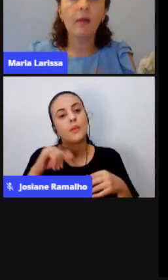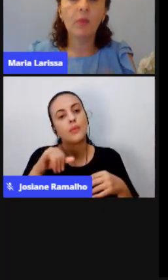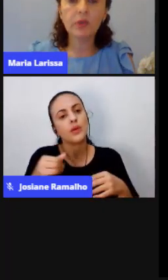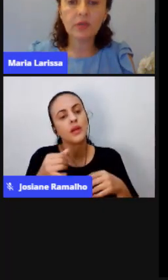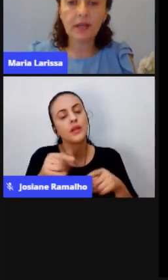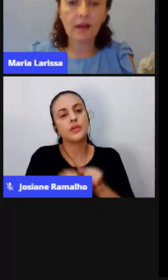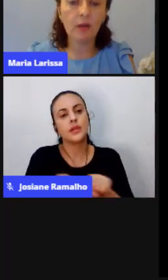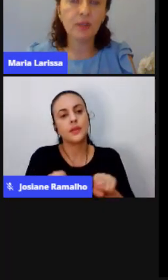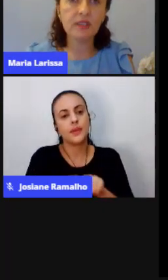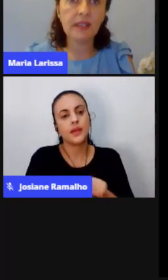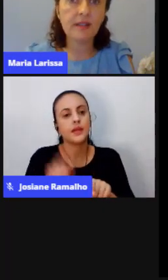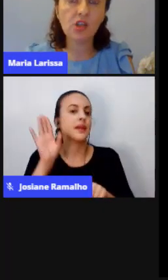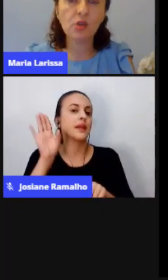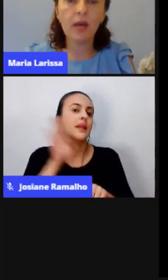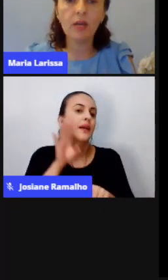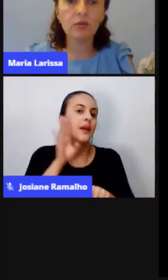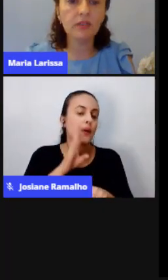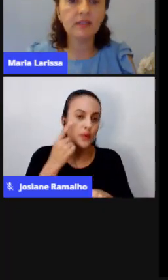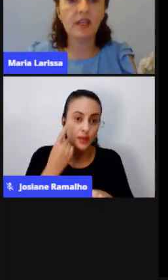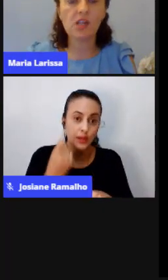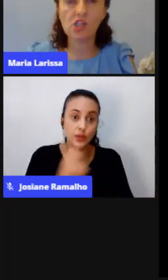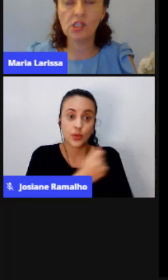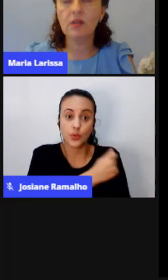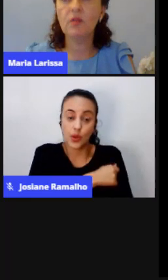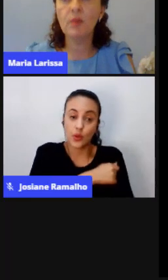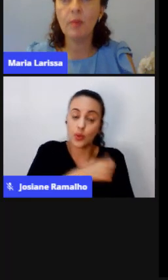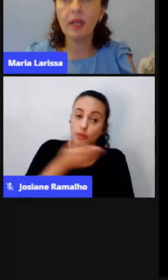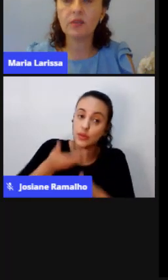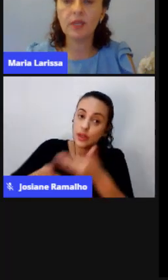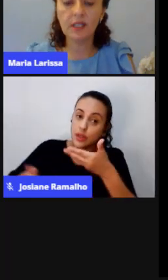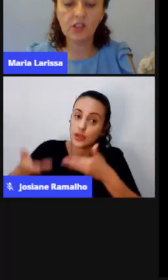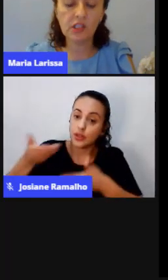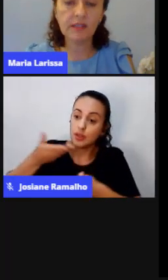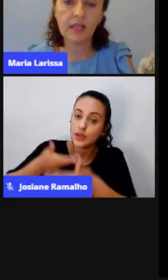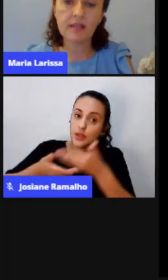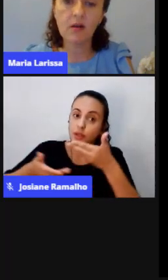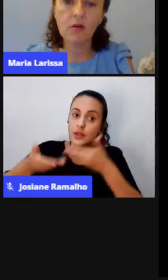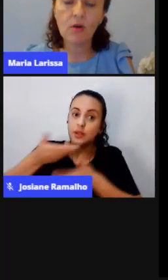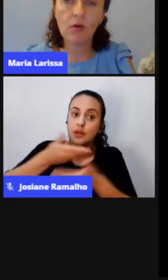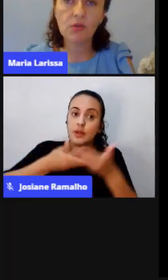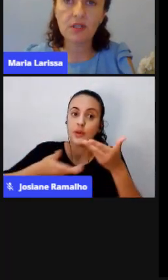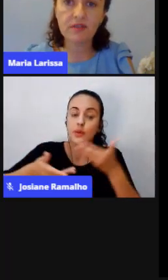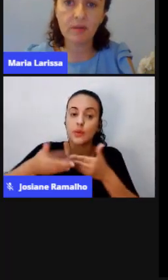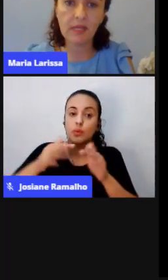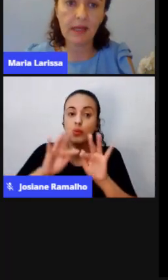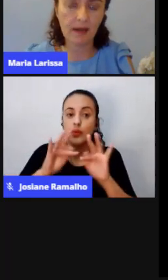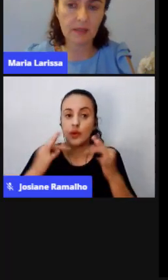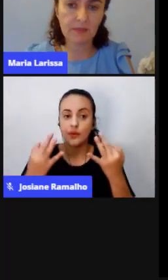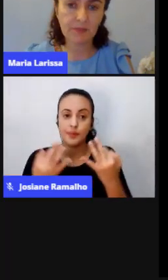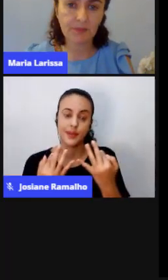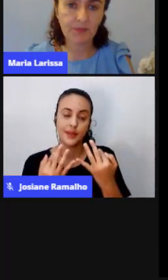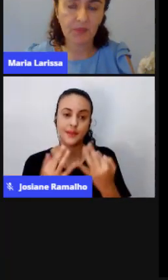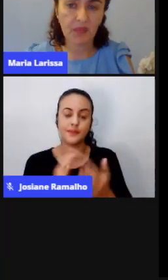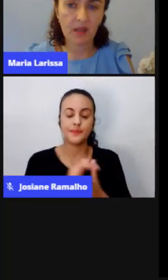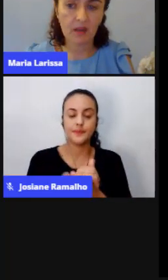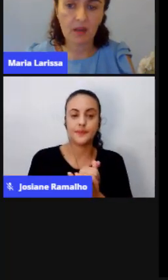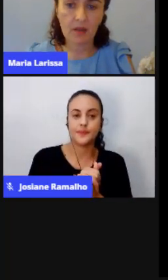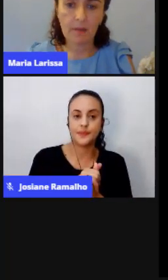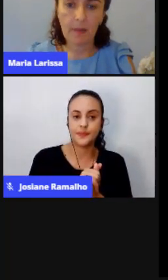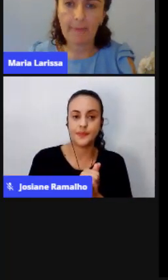também muito legal, muito interessante do aluno interagir, um momento ali de interação com os seus familiares.